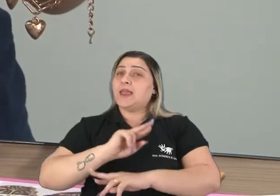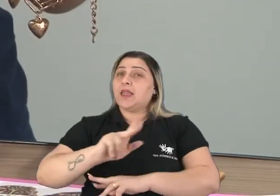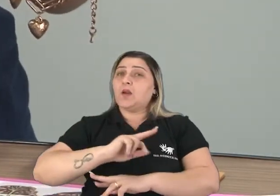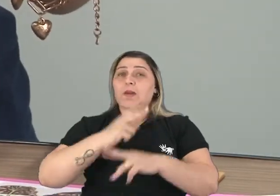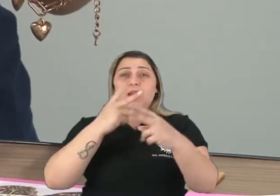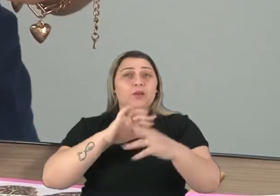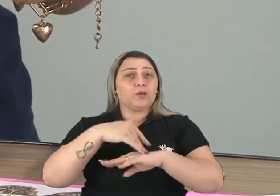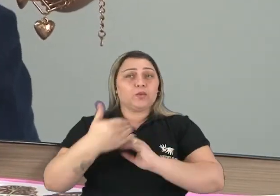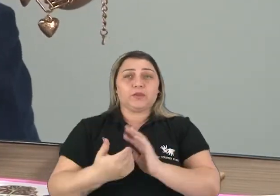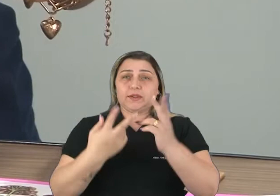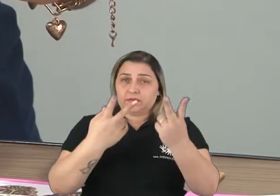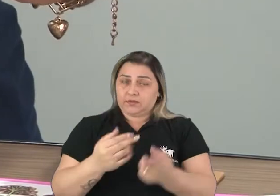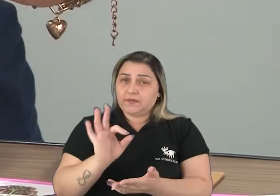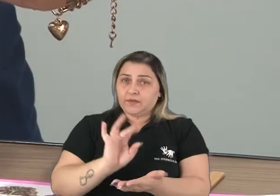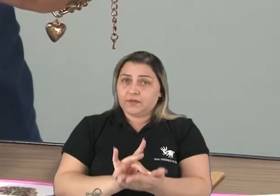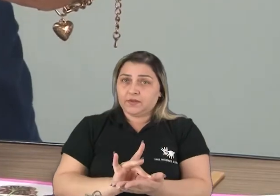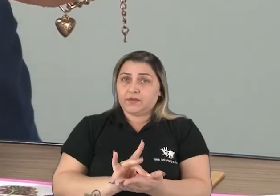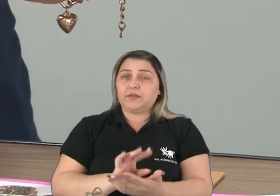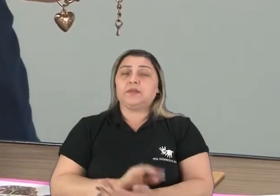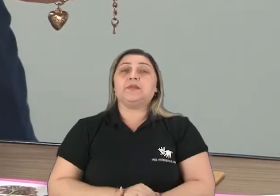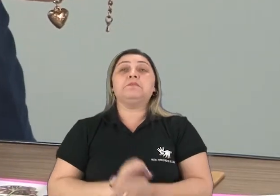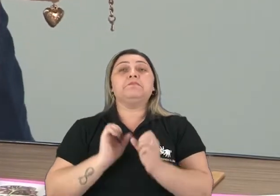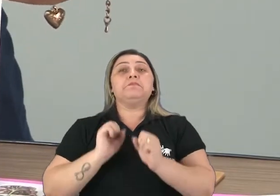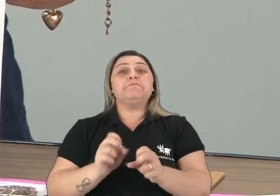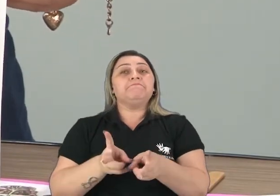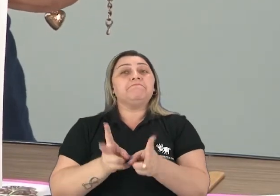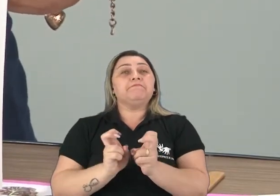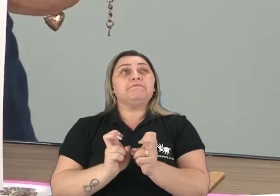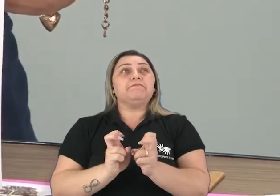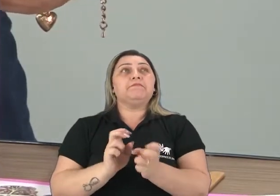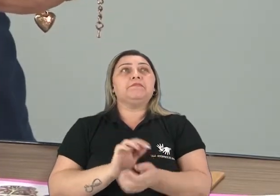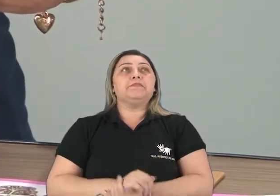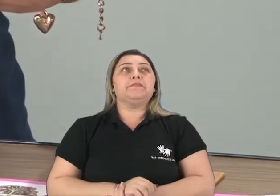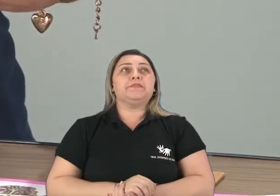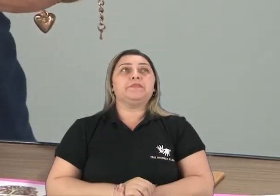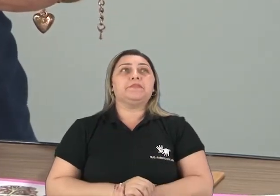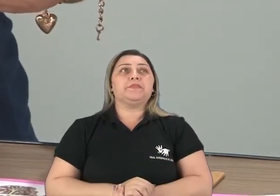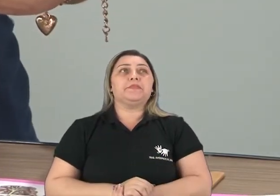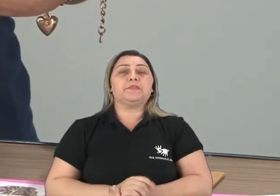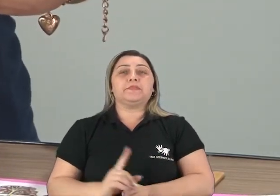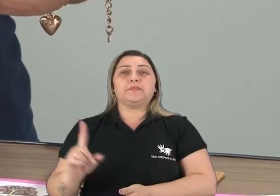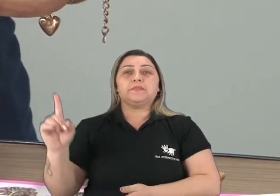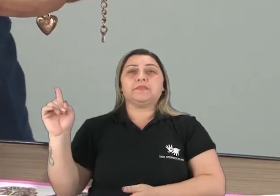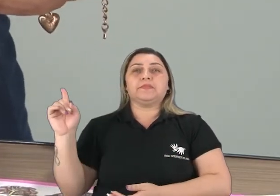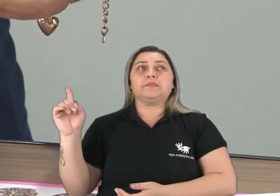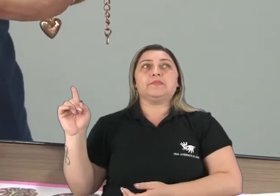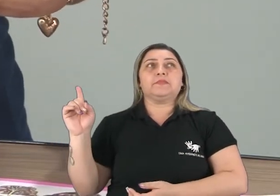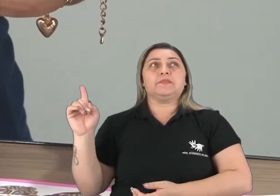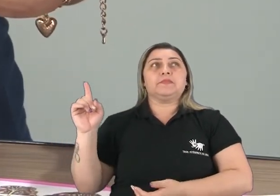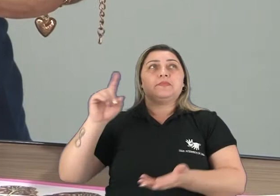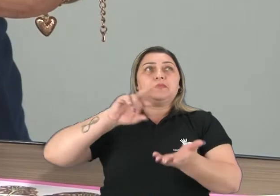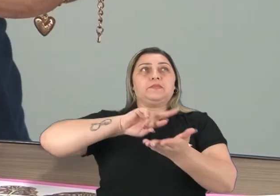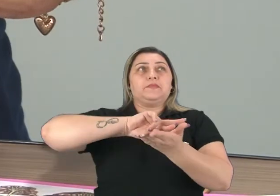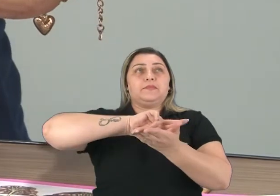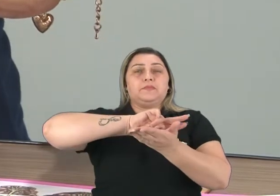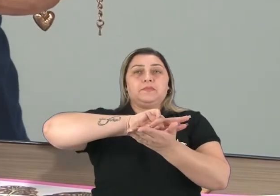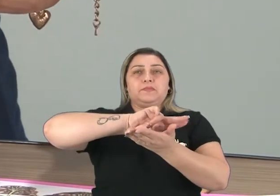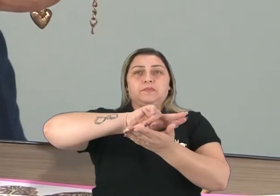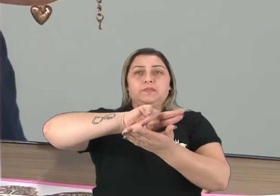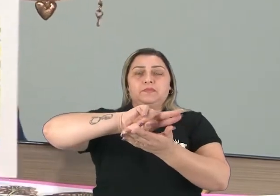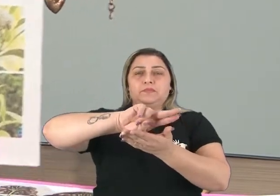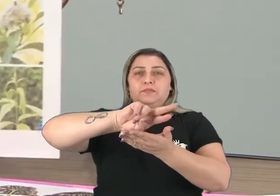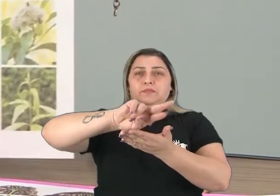iguais, não é verdade? Aqui nós podemos perceber um pouquinho a variedade que